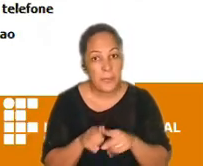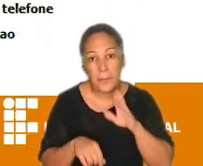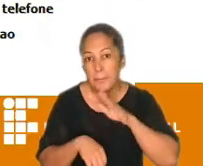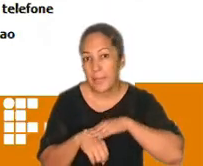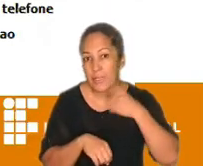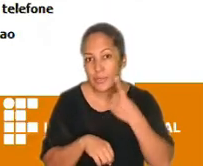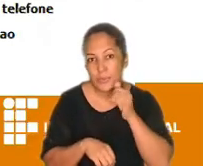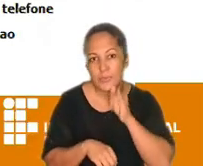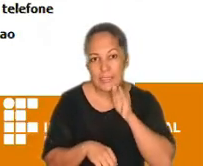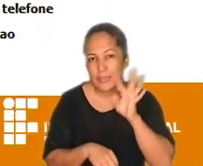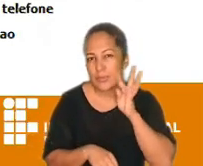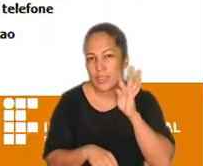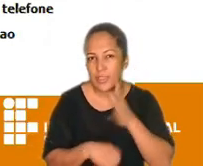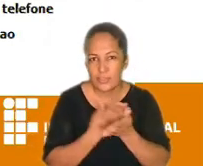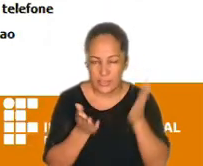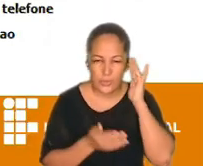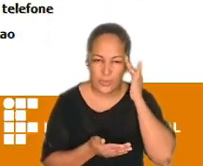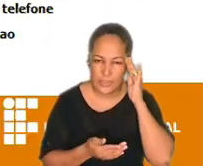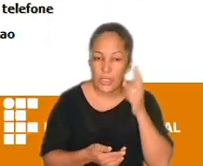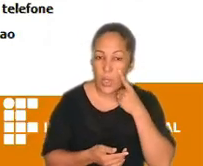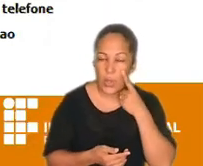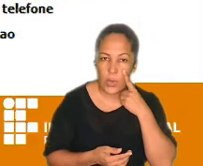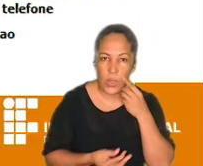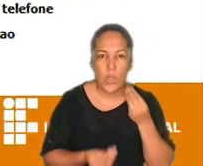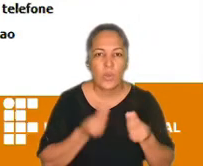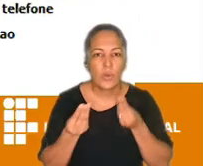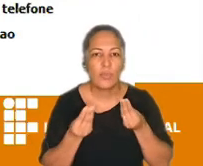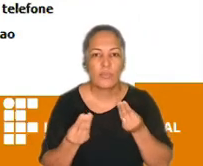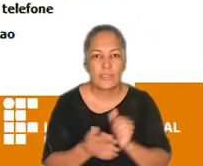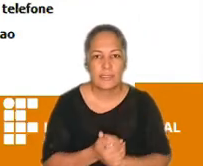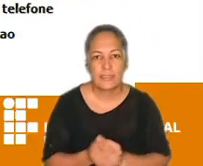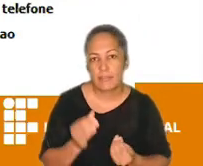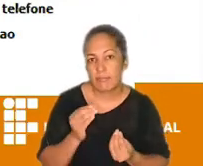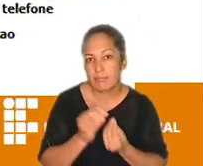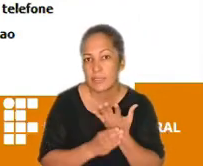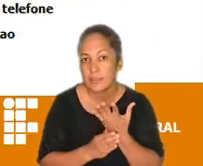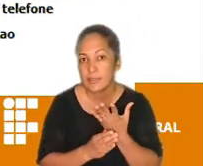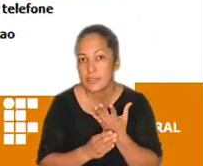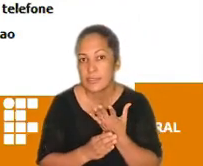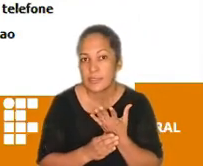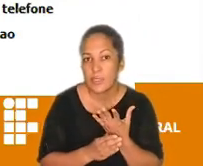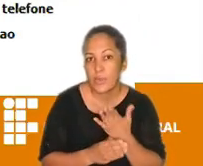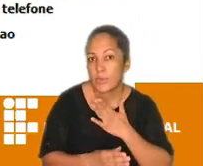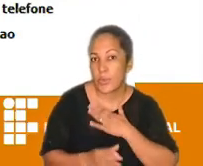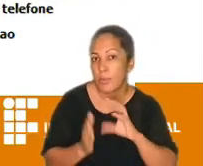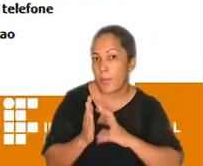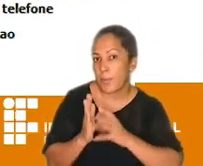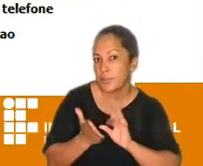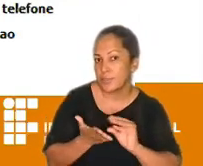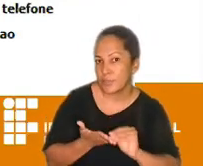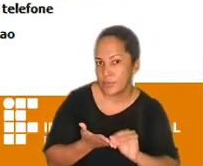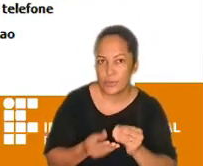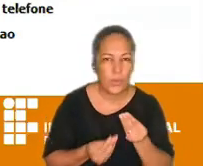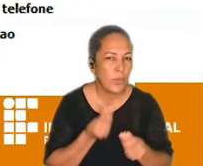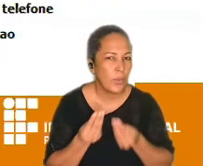vocês entenderem. Olha só. Então, como que ficaria isso na criação, né, do meu banco de dados, né, na